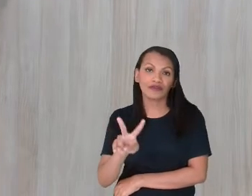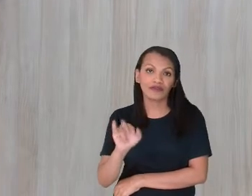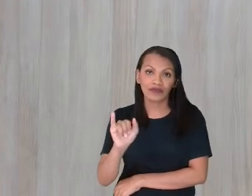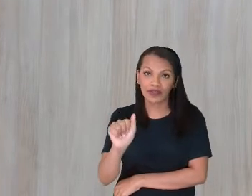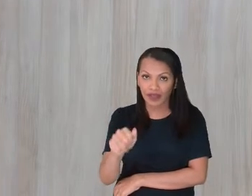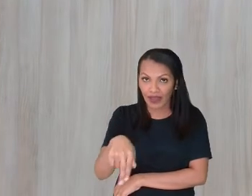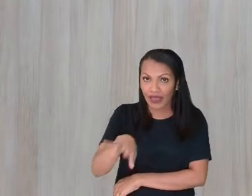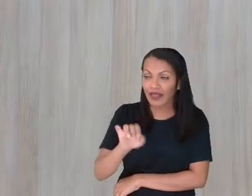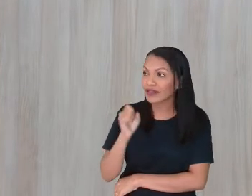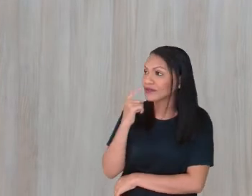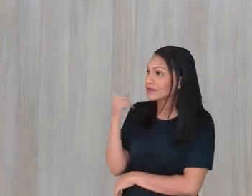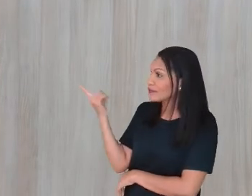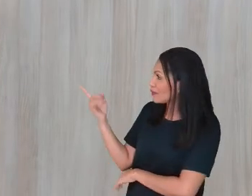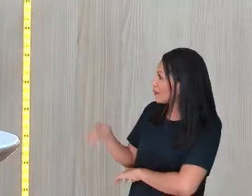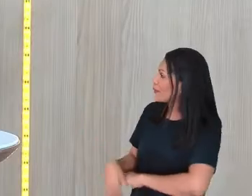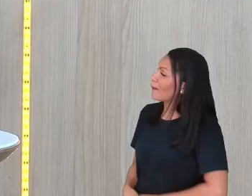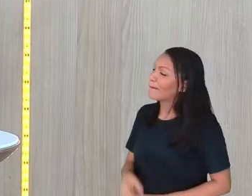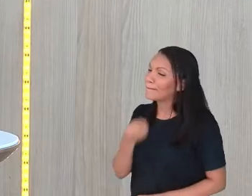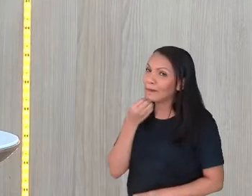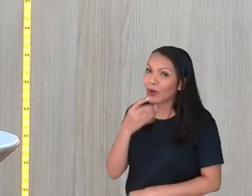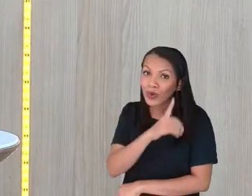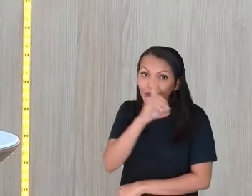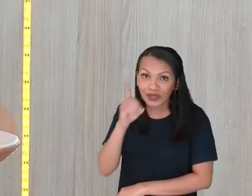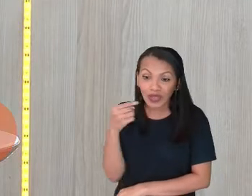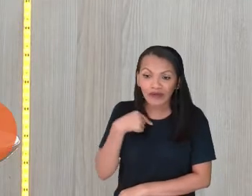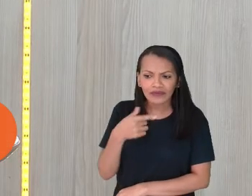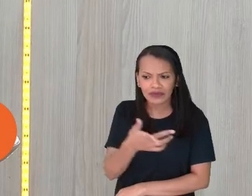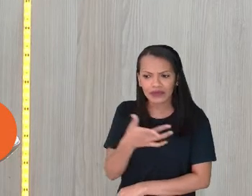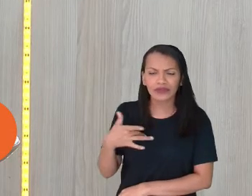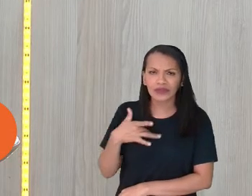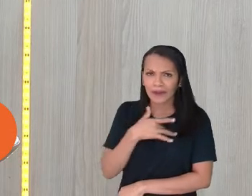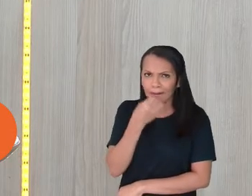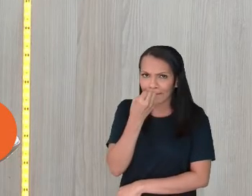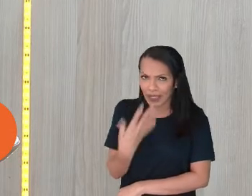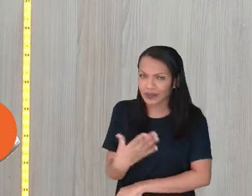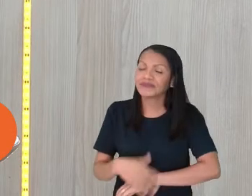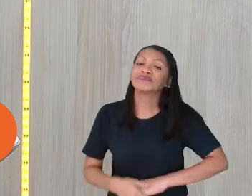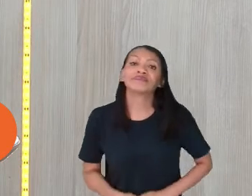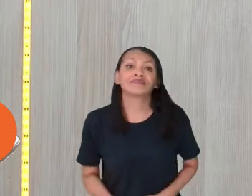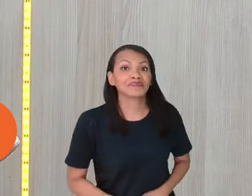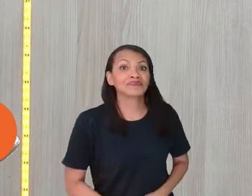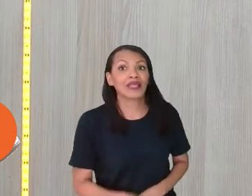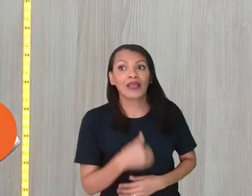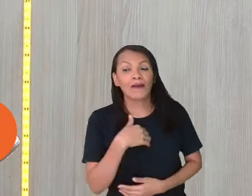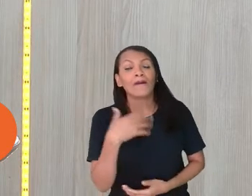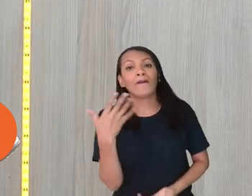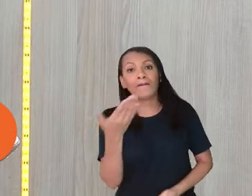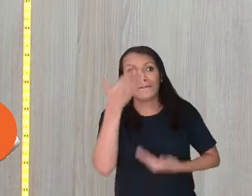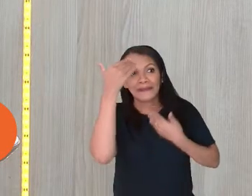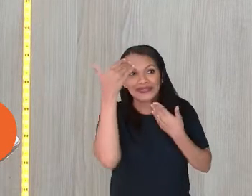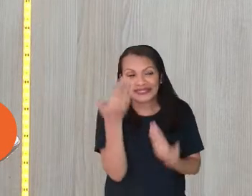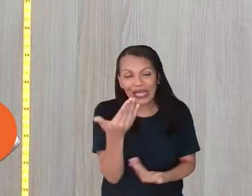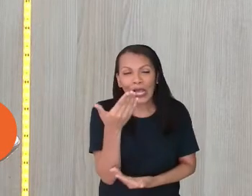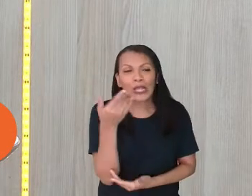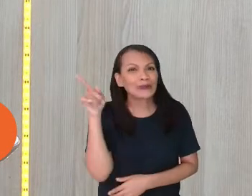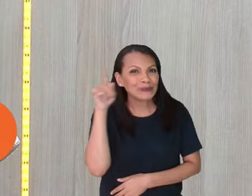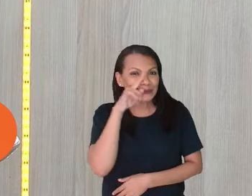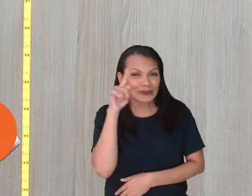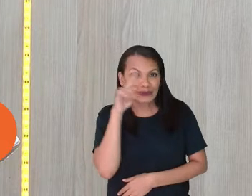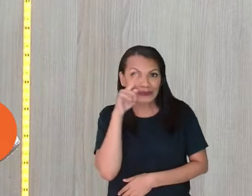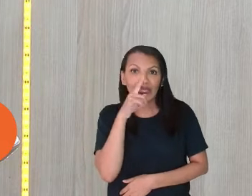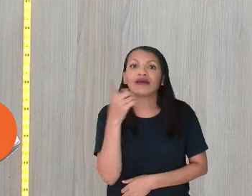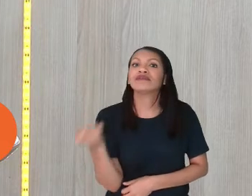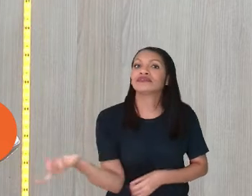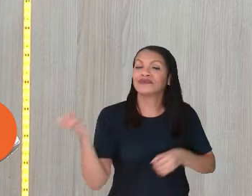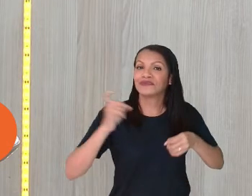dia, professora, como você está? Bom dia, professora Camille, adorei os biscoitos. Sempre. Muito obrigada. De volta ao